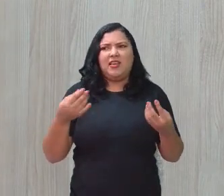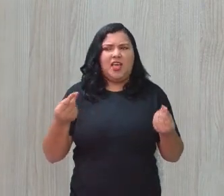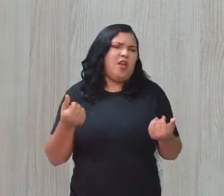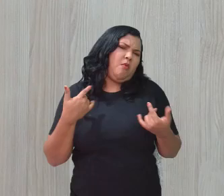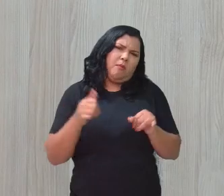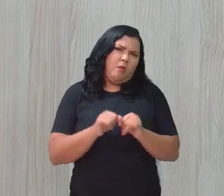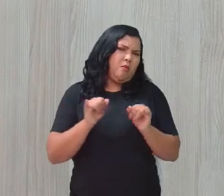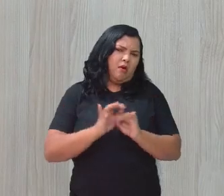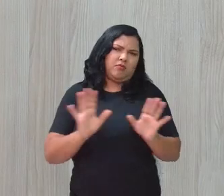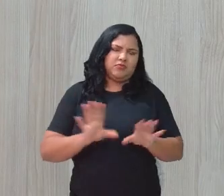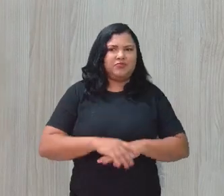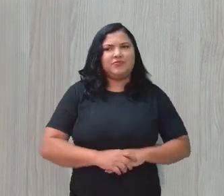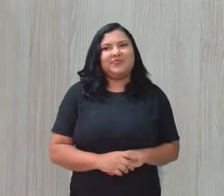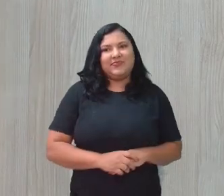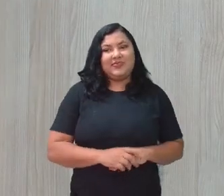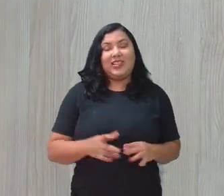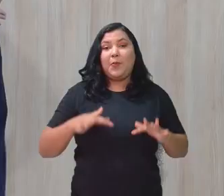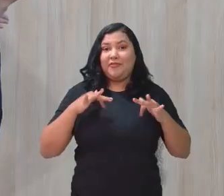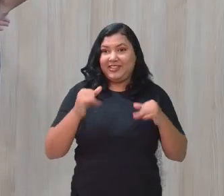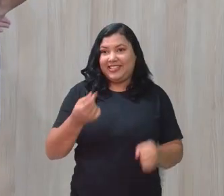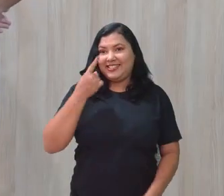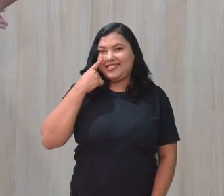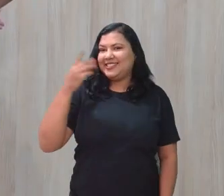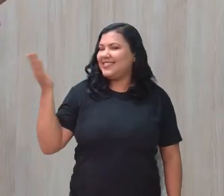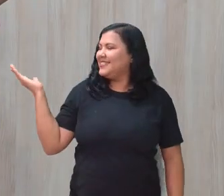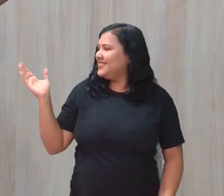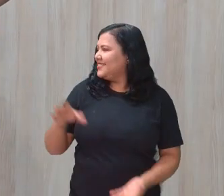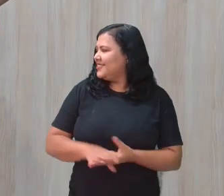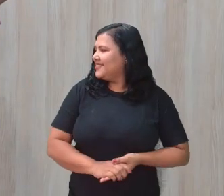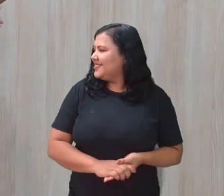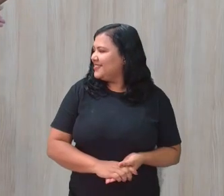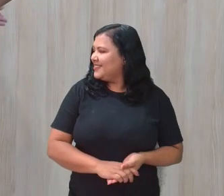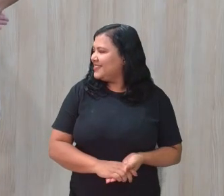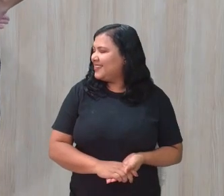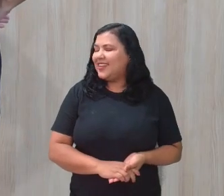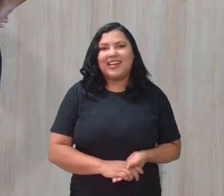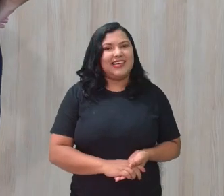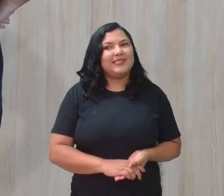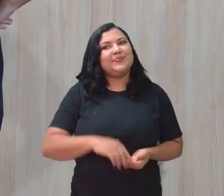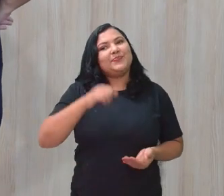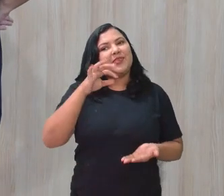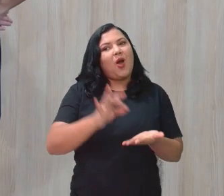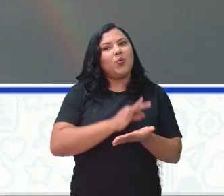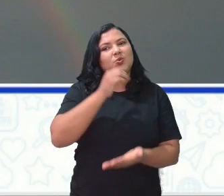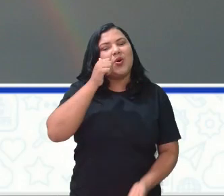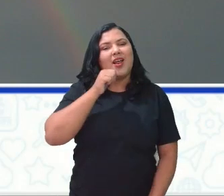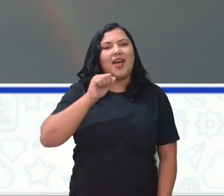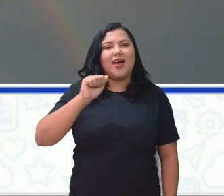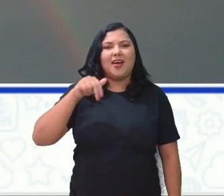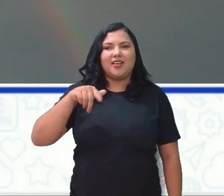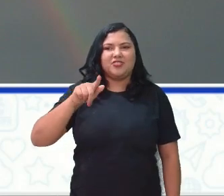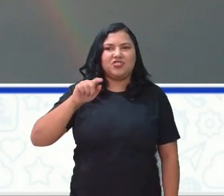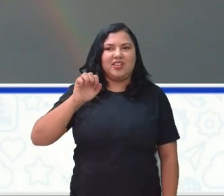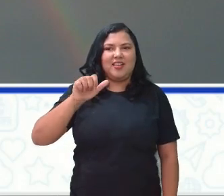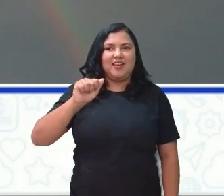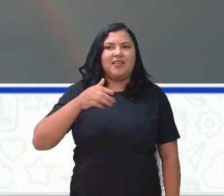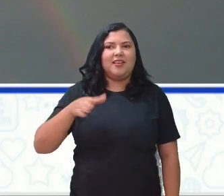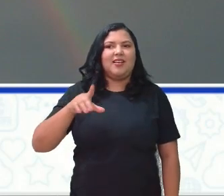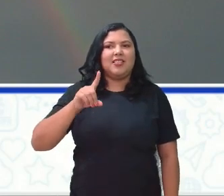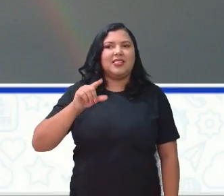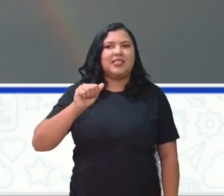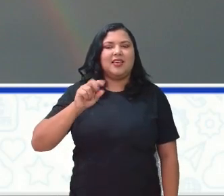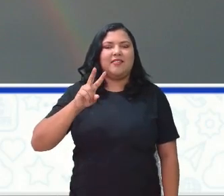né? Pronto, maravilha. Então, para terminar, eu queria só terminar com essa citação de Angela Davis, que diz que não acho que tenhamos